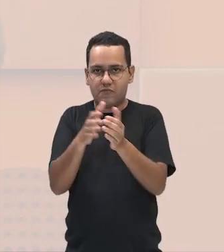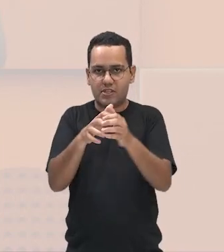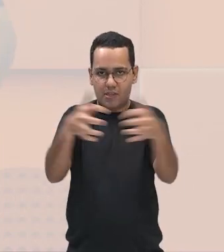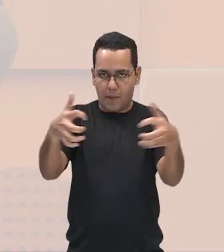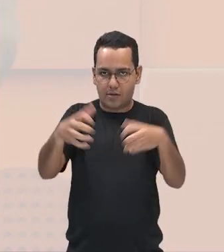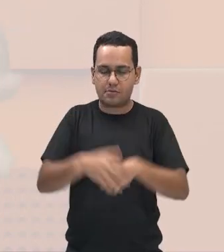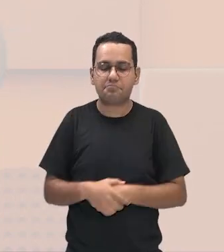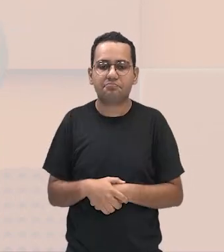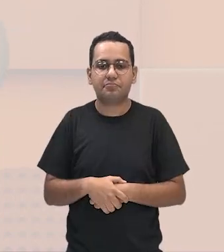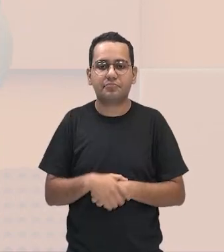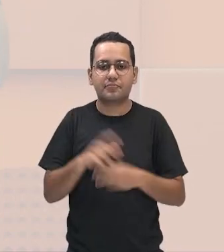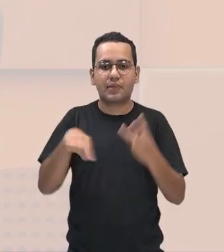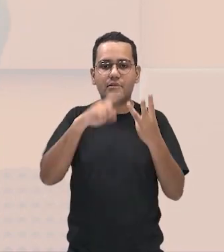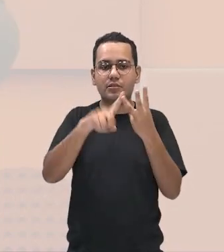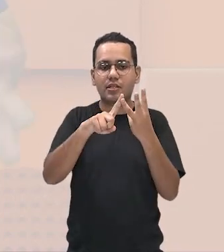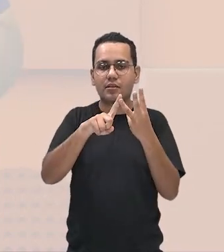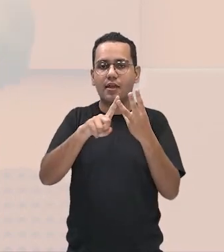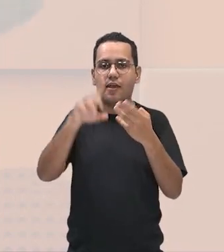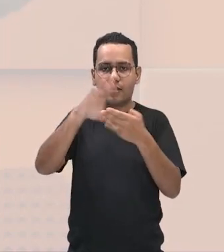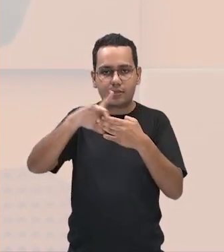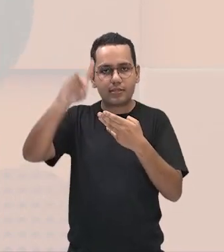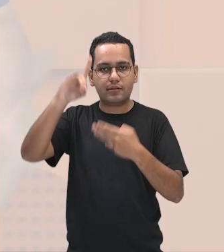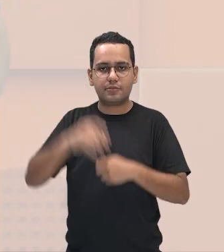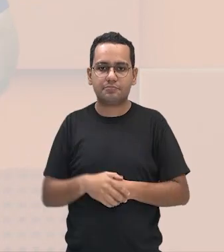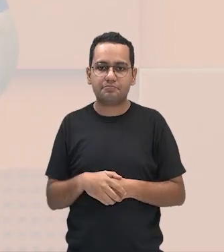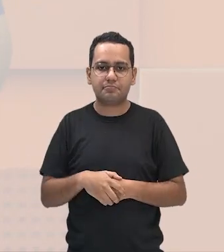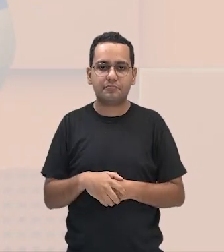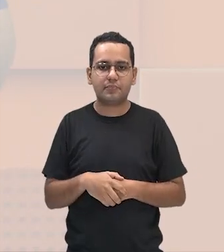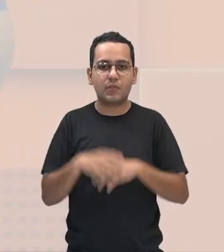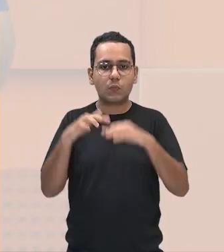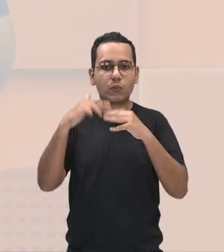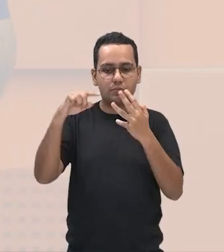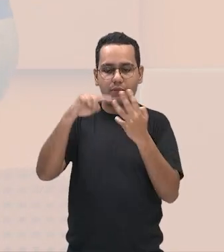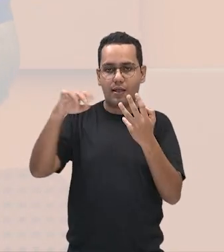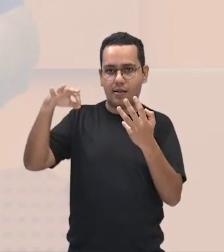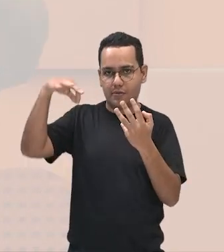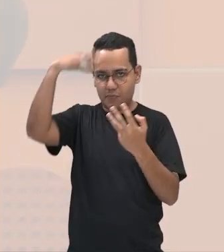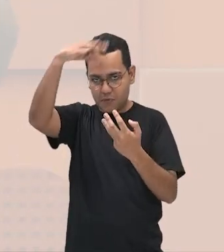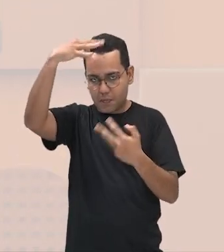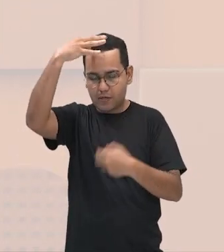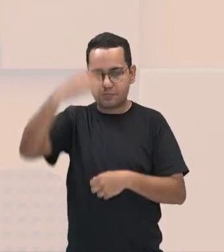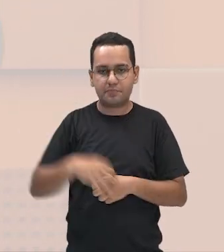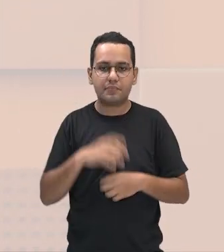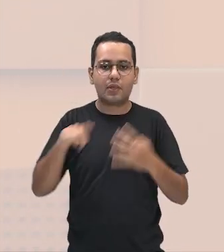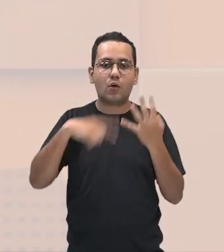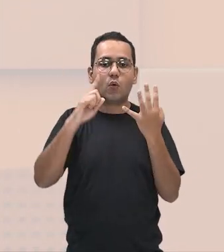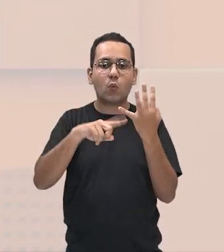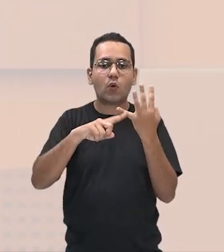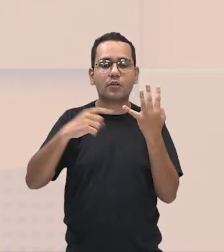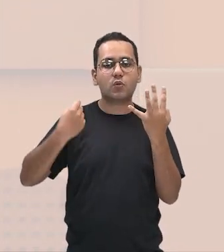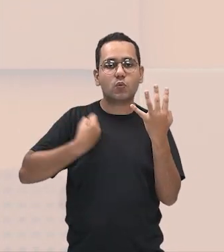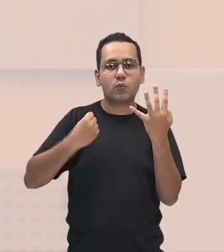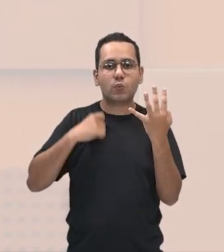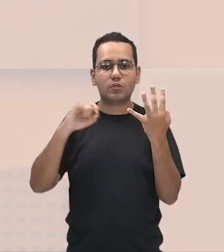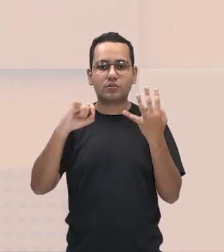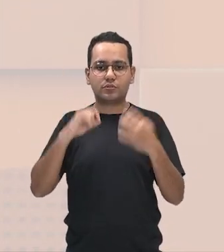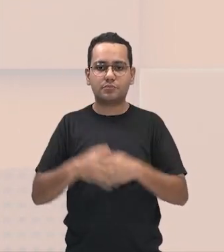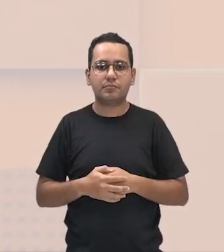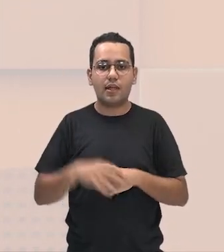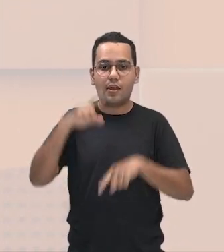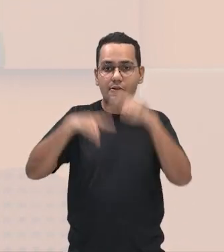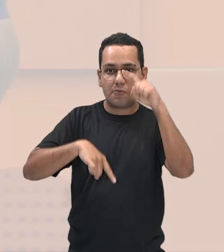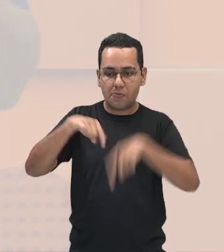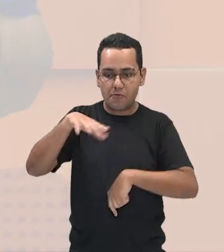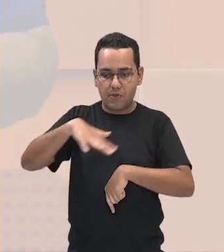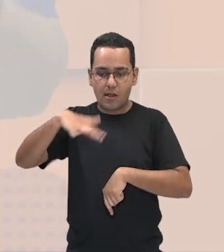3 lembrava a trindade e, portanto, tudo que é espiritual. O número 4 representava o mundo material em função